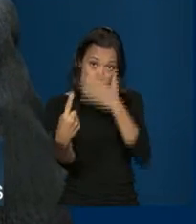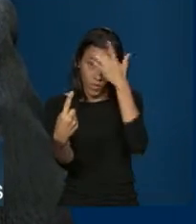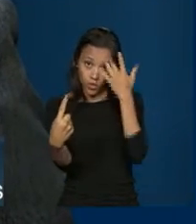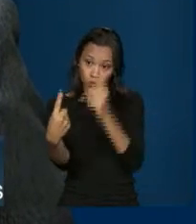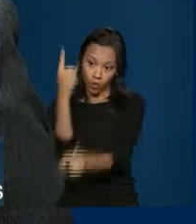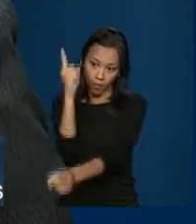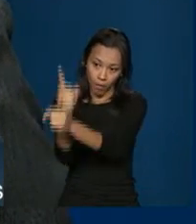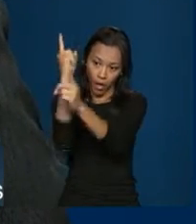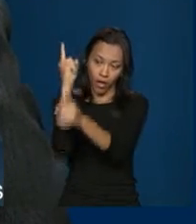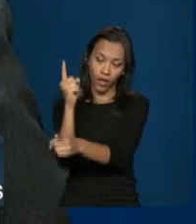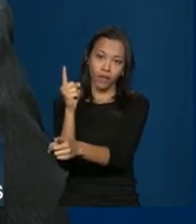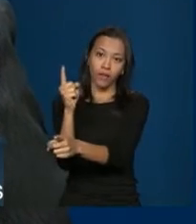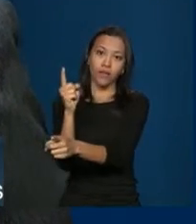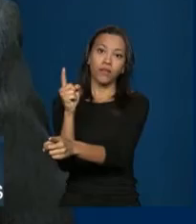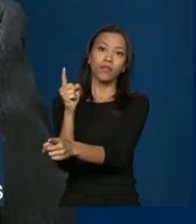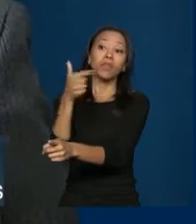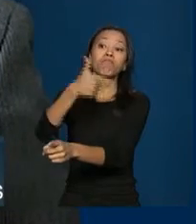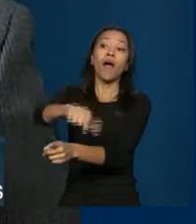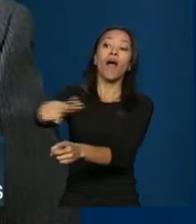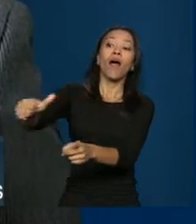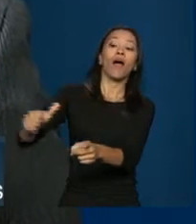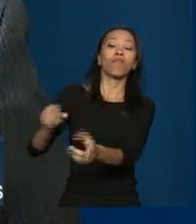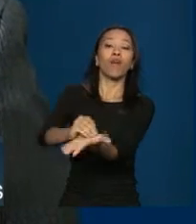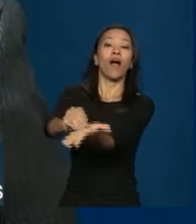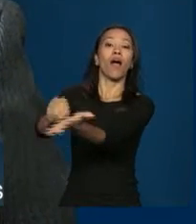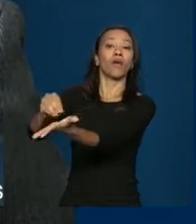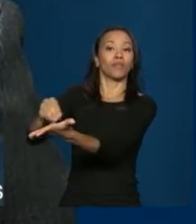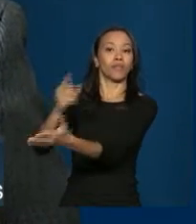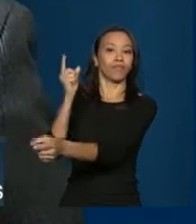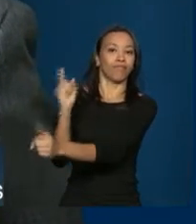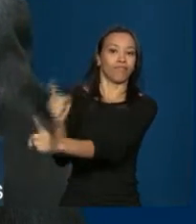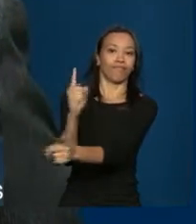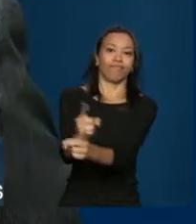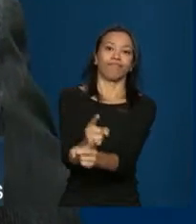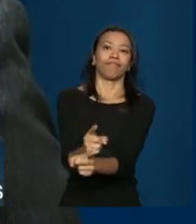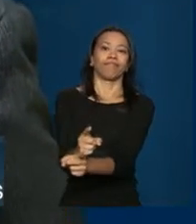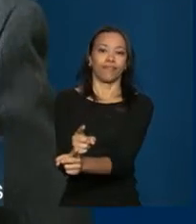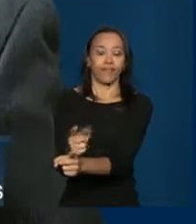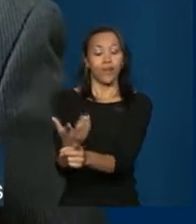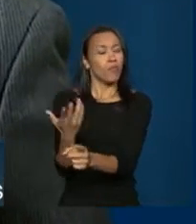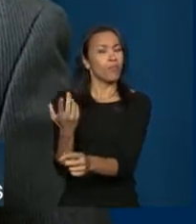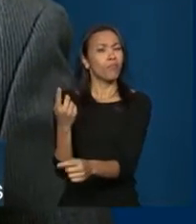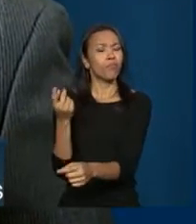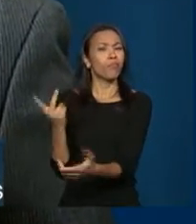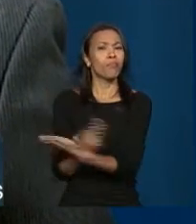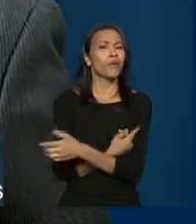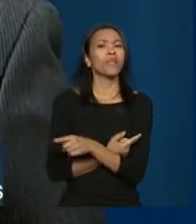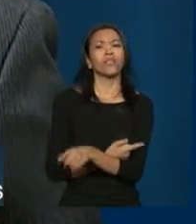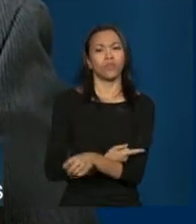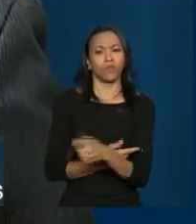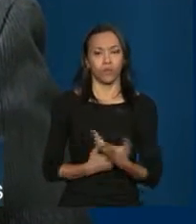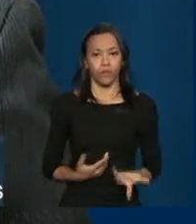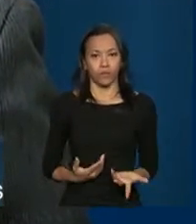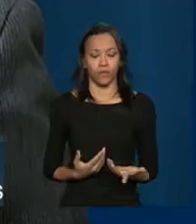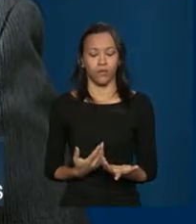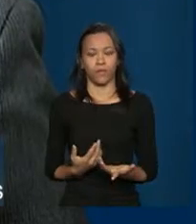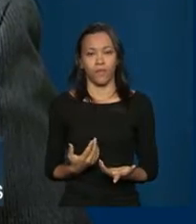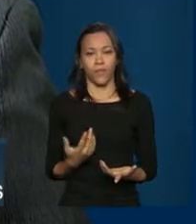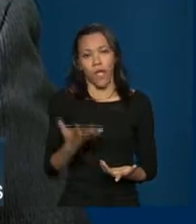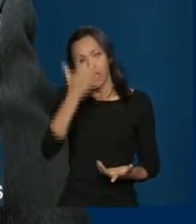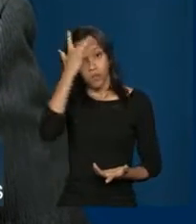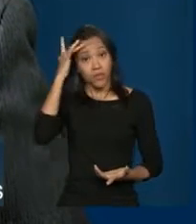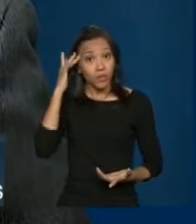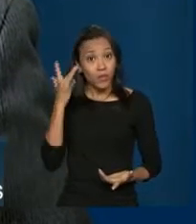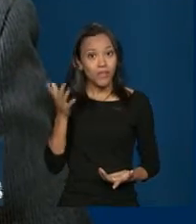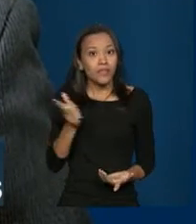tem 20 sem identificar, né? Então, e por que isso? Porque, como falava o Beto, né? As pessoas